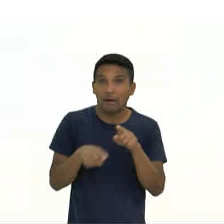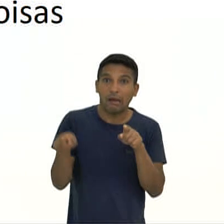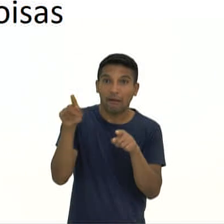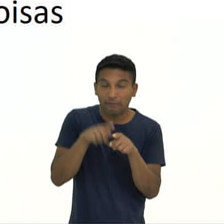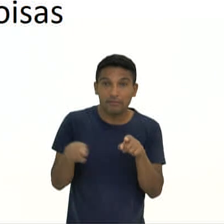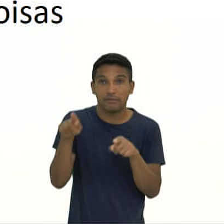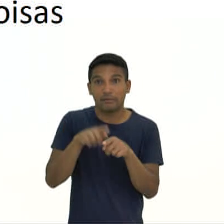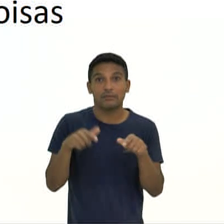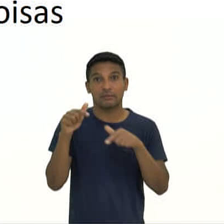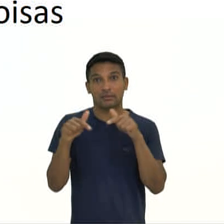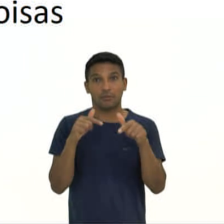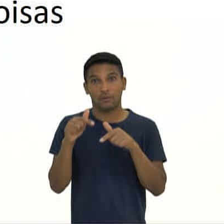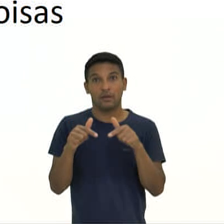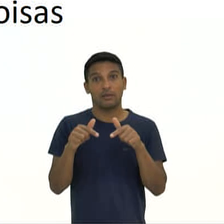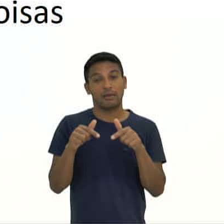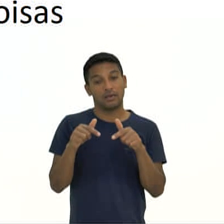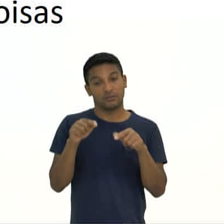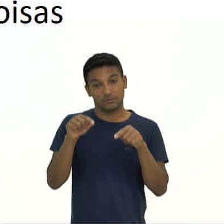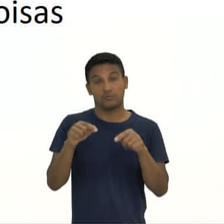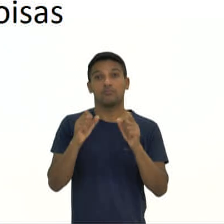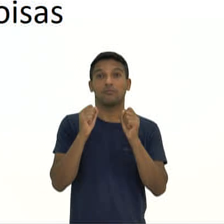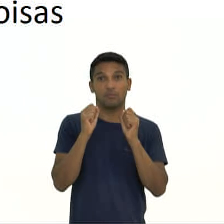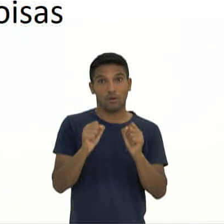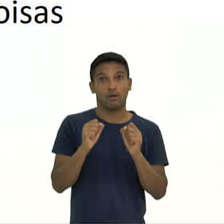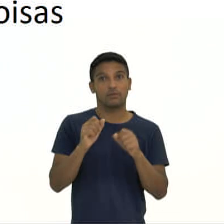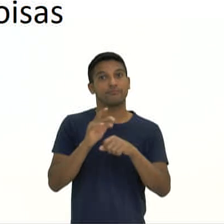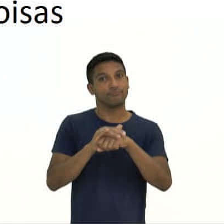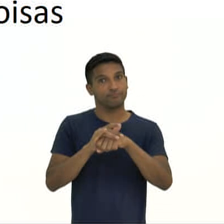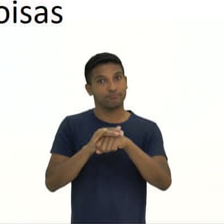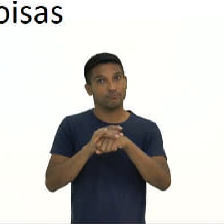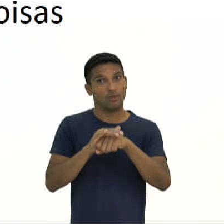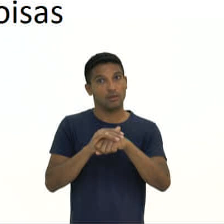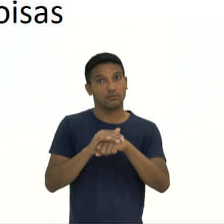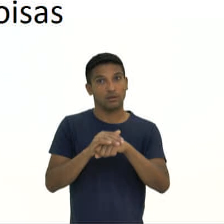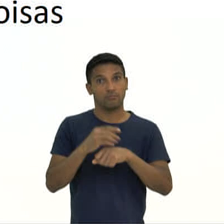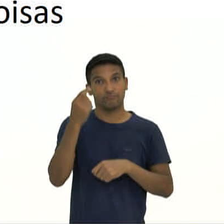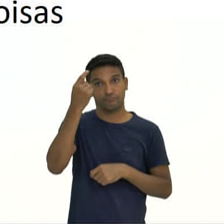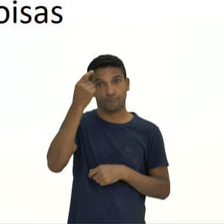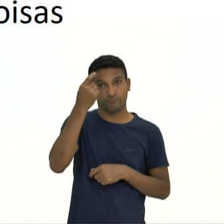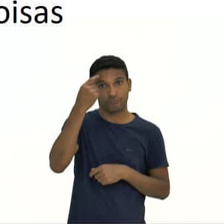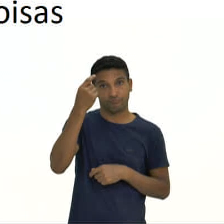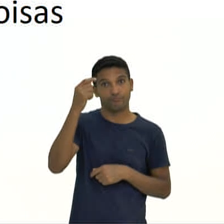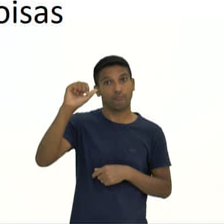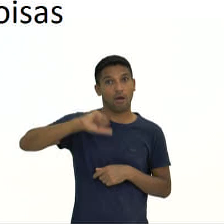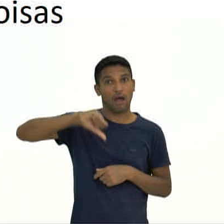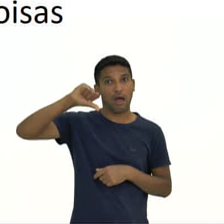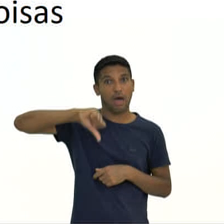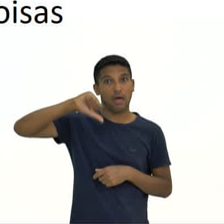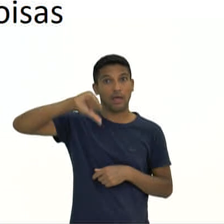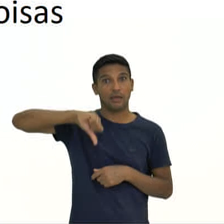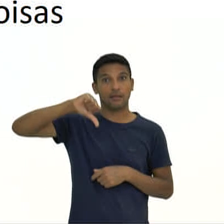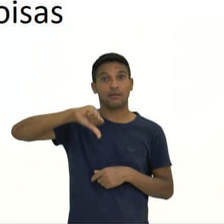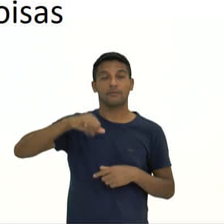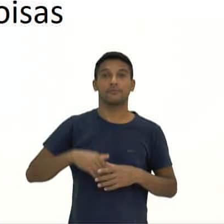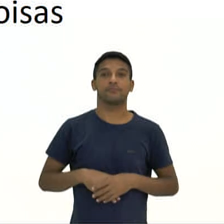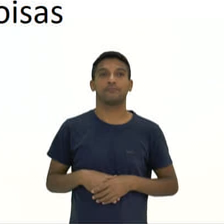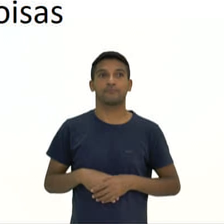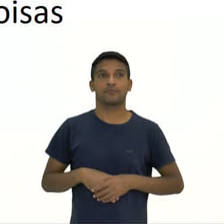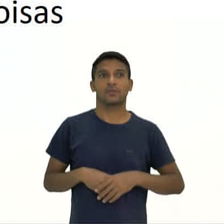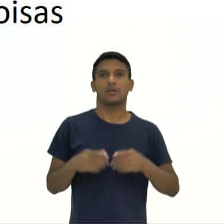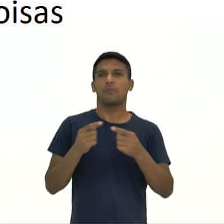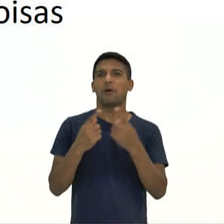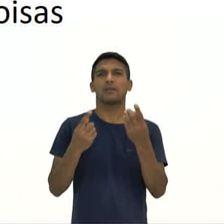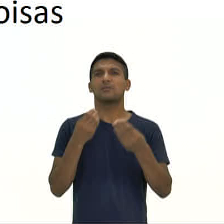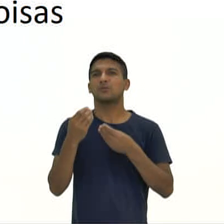doença. Mais uma pergunta. Como começar essa jornada de autoconhecimento? É difícil, dá